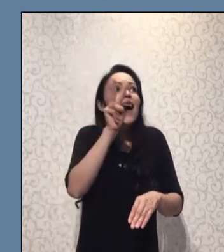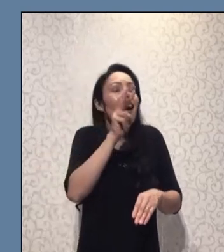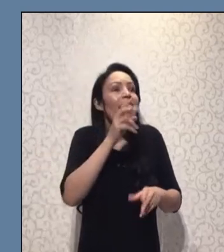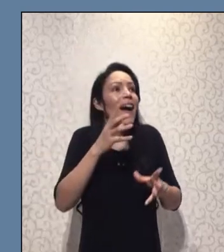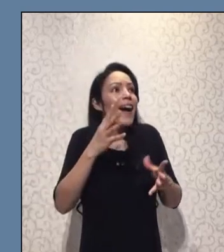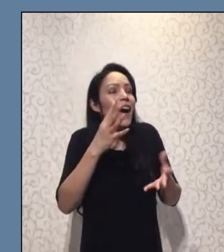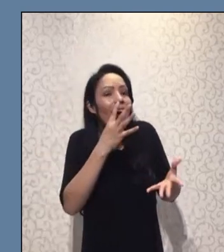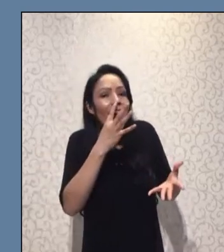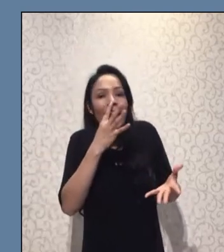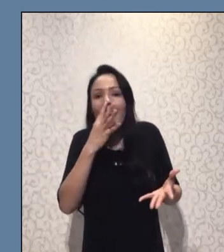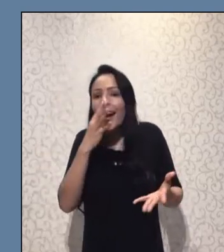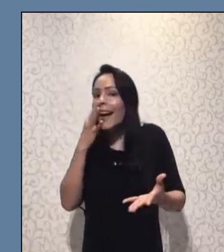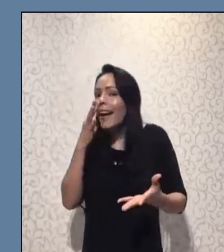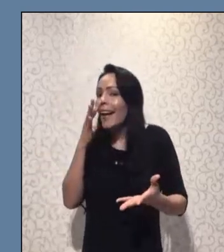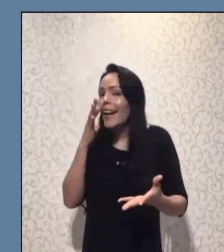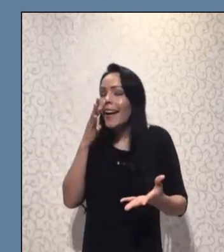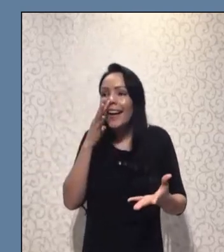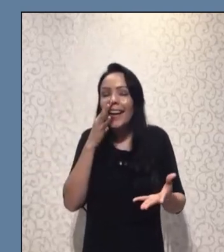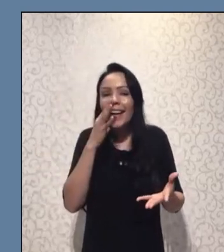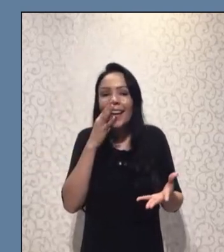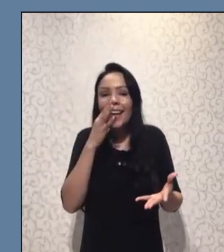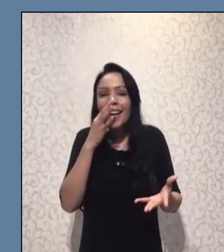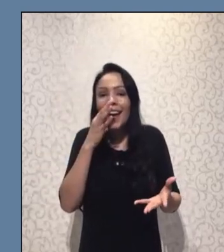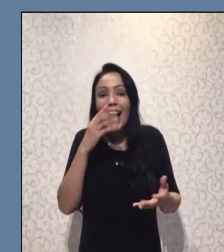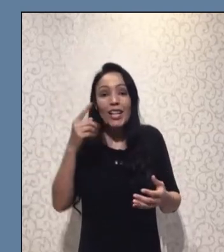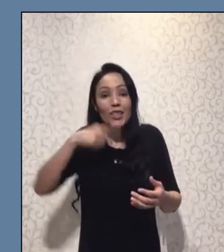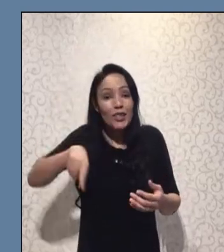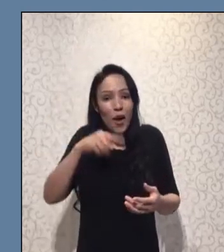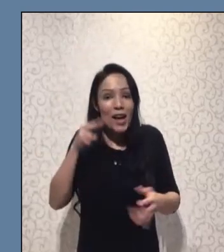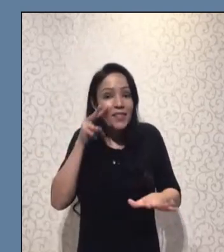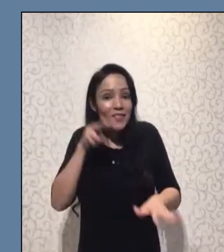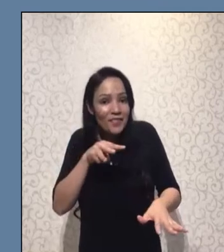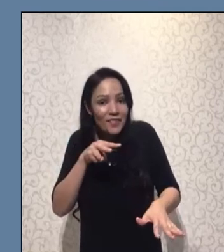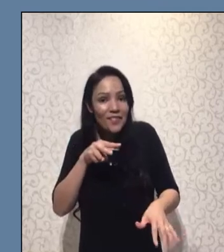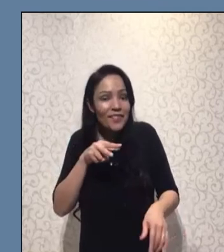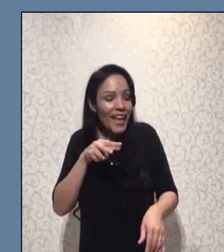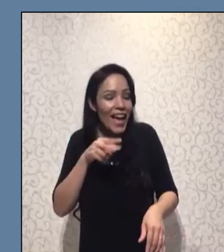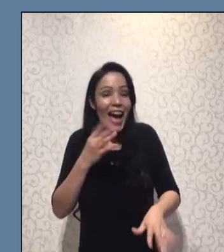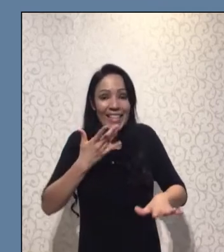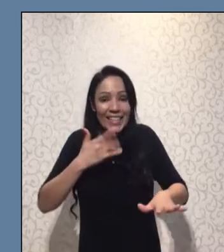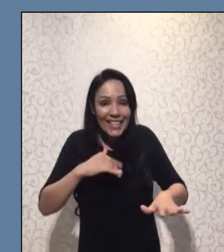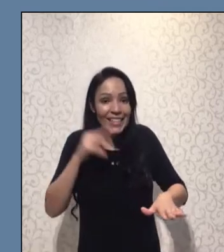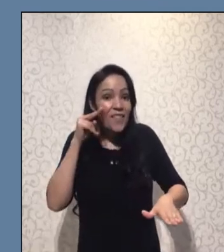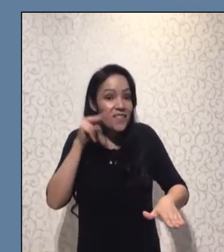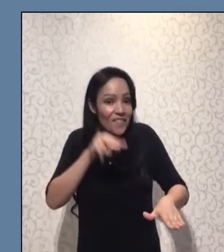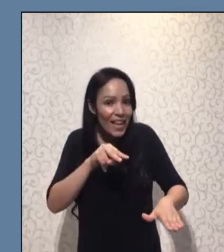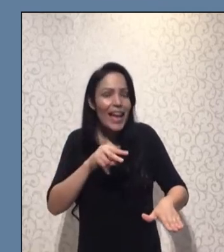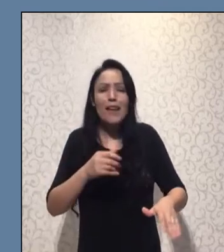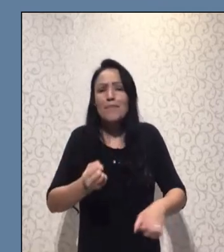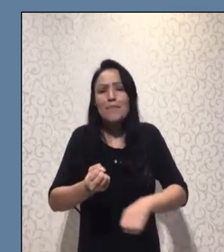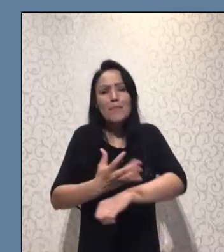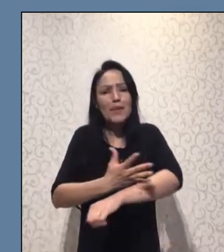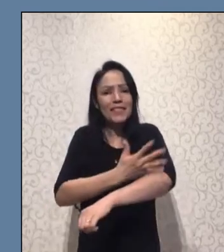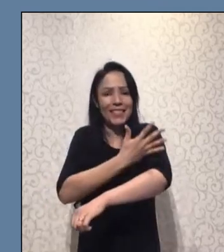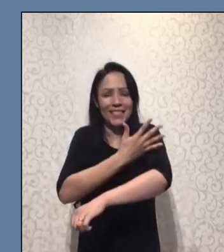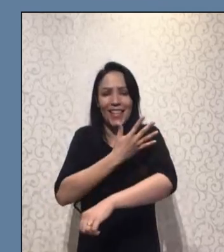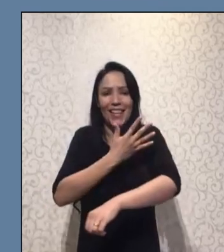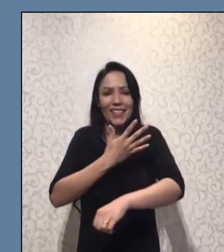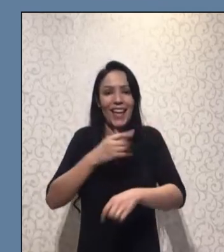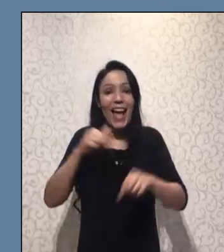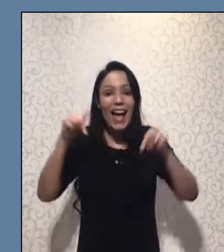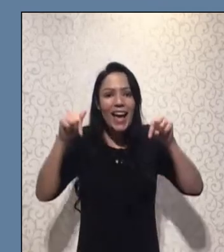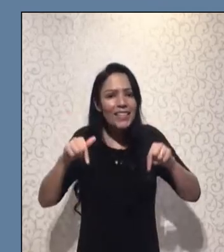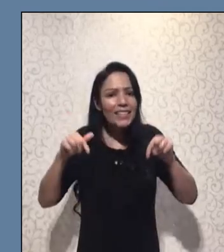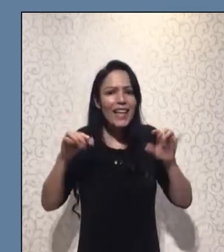E assim, formar os professores para aproveitar aquele momento e falar por que que aqui é um palácio, né? O que que